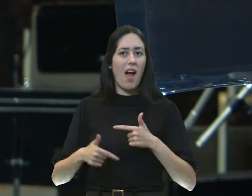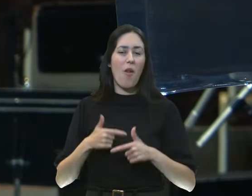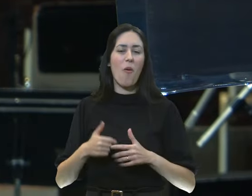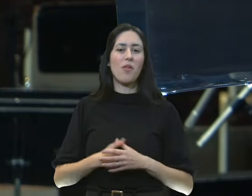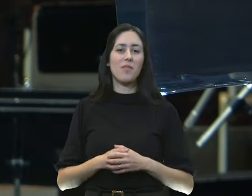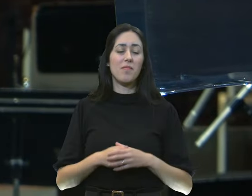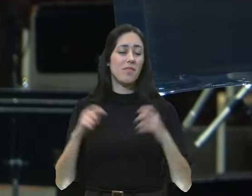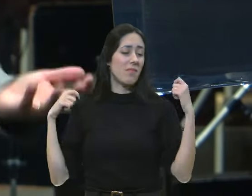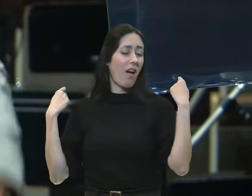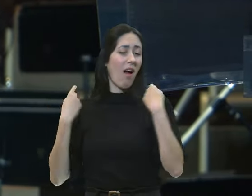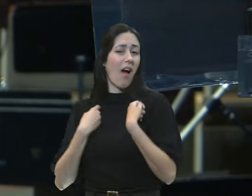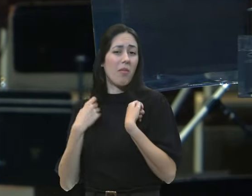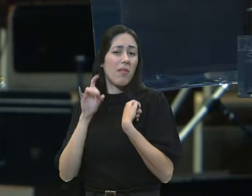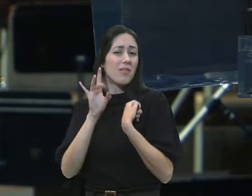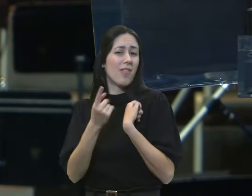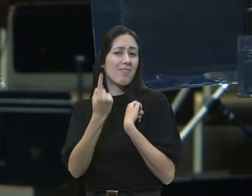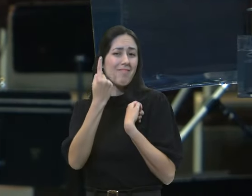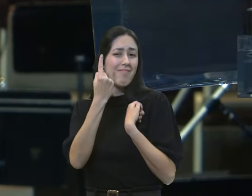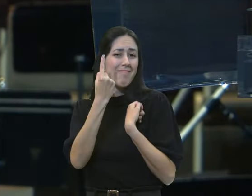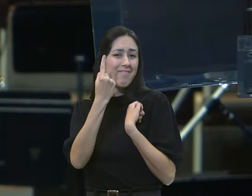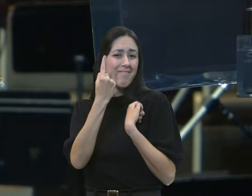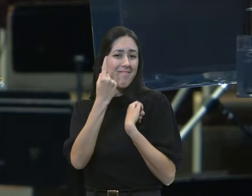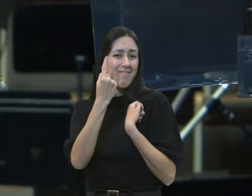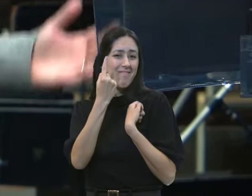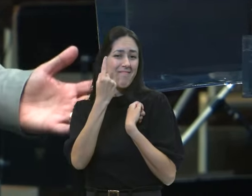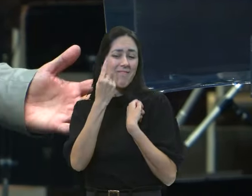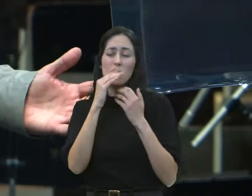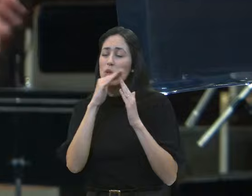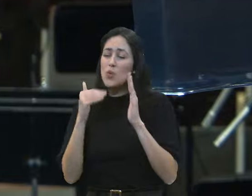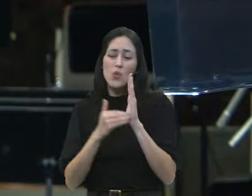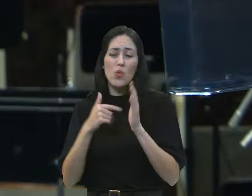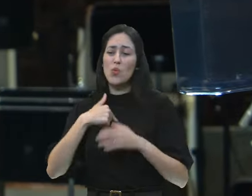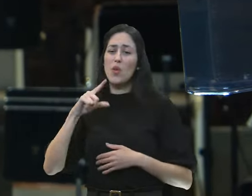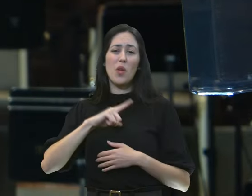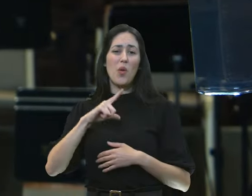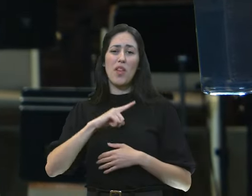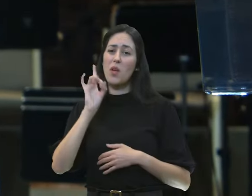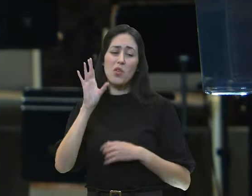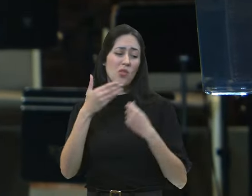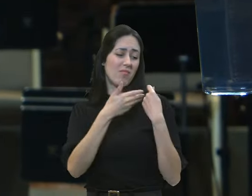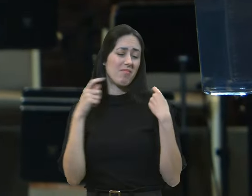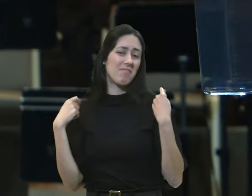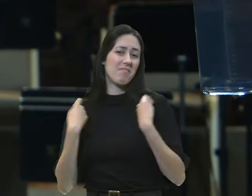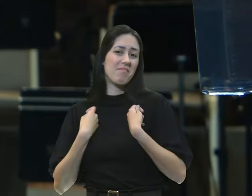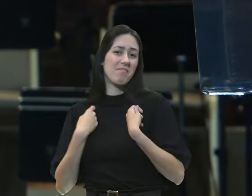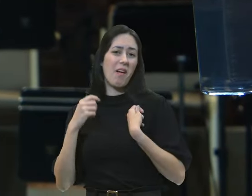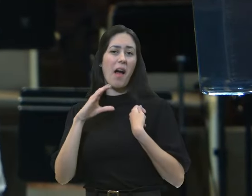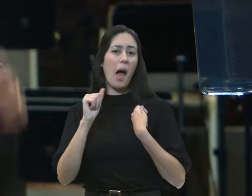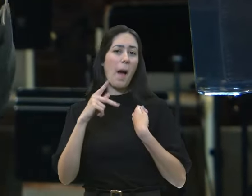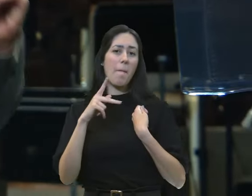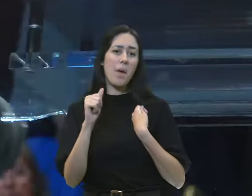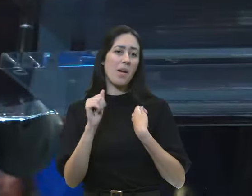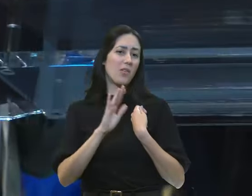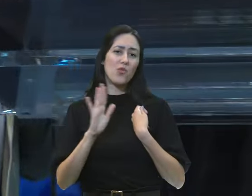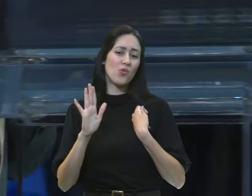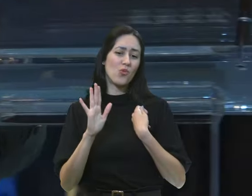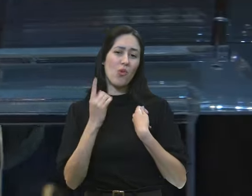capa, a minha porção nessa terra, tudo que eu tenho. Esse era o Bartimeu. E